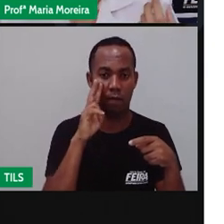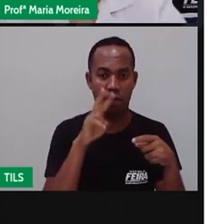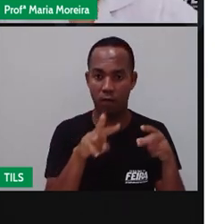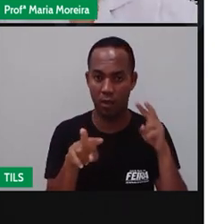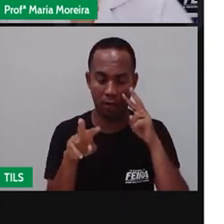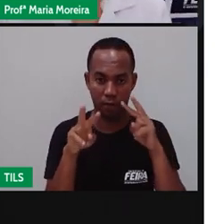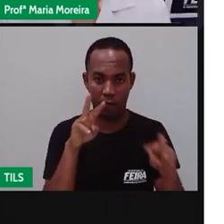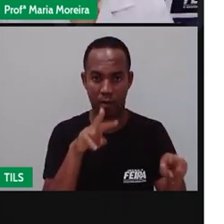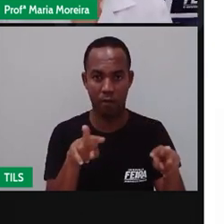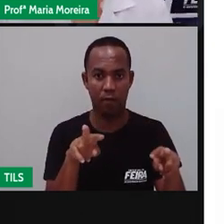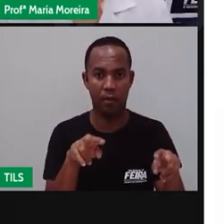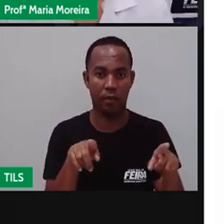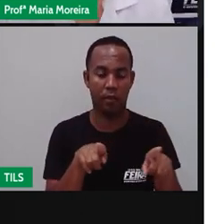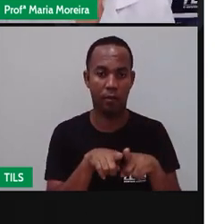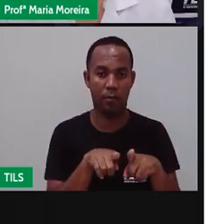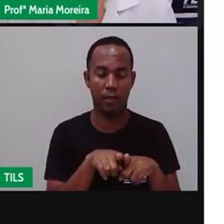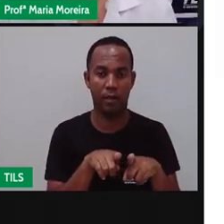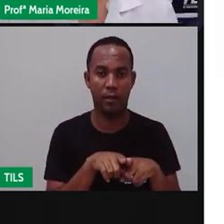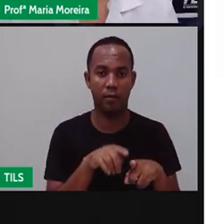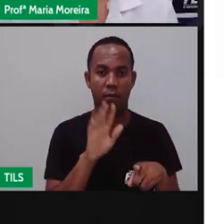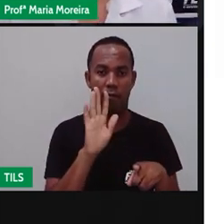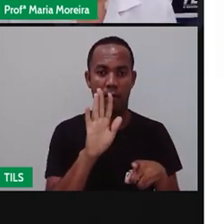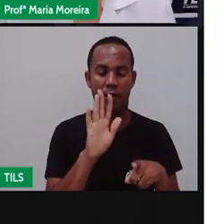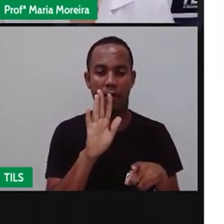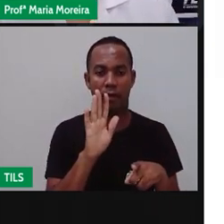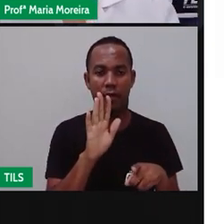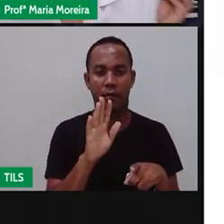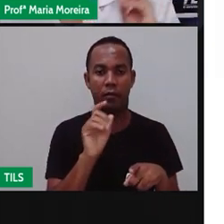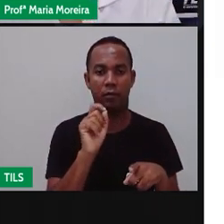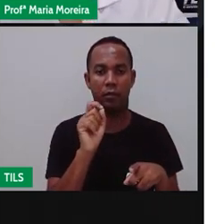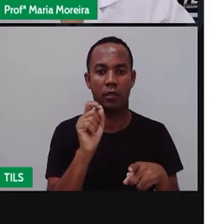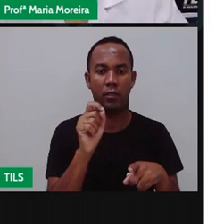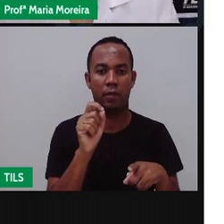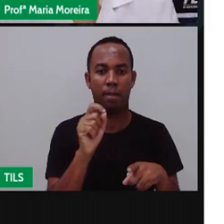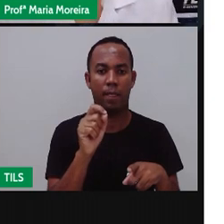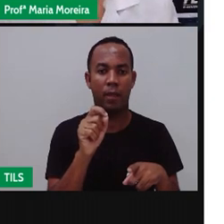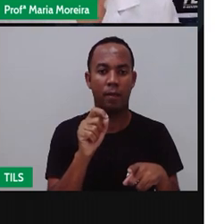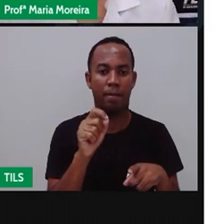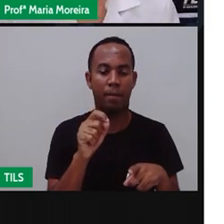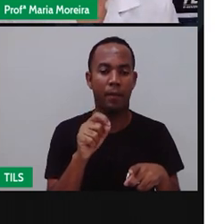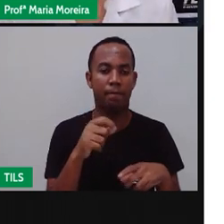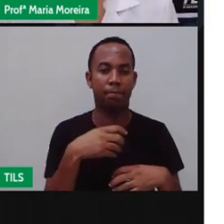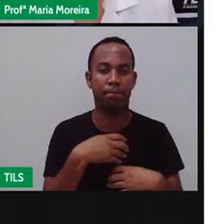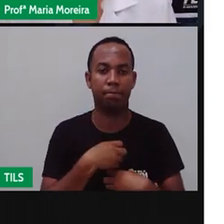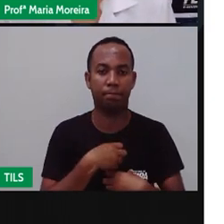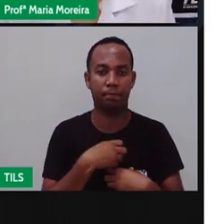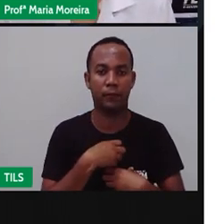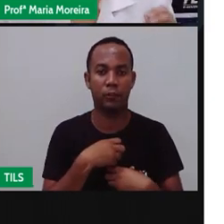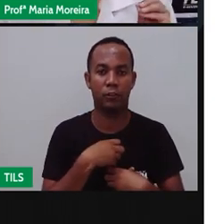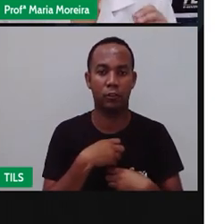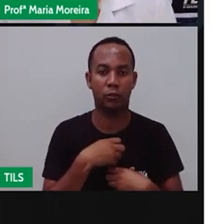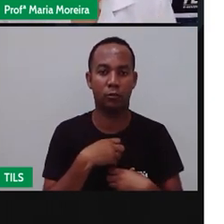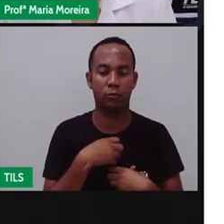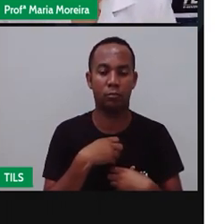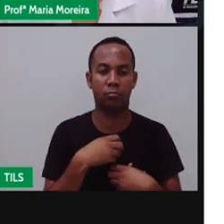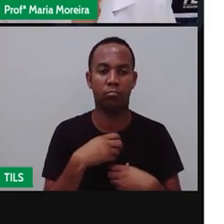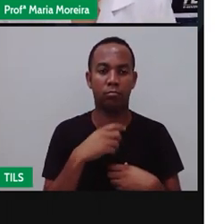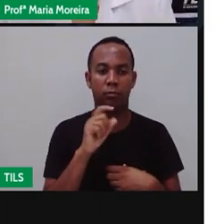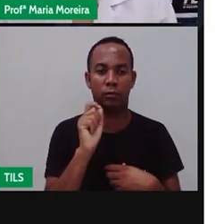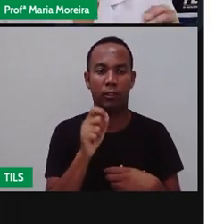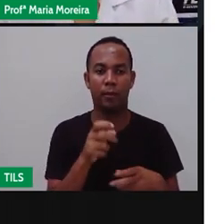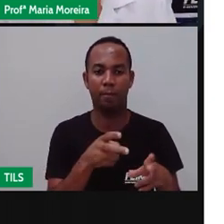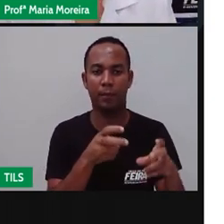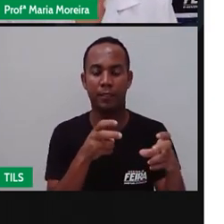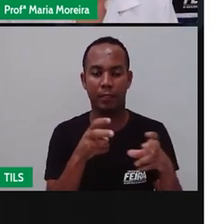que a professora está falando, já tem umas duas aulas, mas também ao que os nossos outros sentidos são capazes de construir